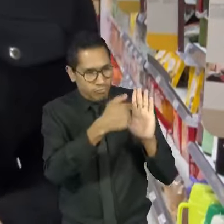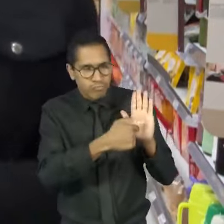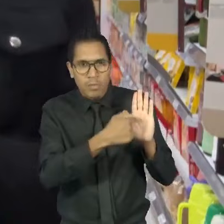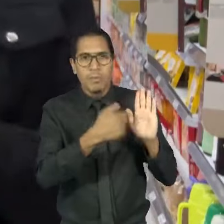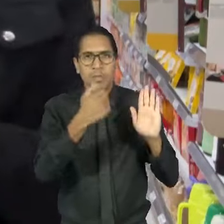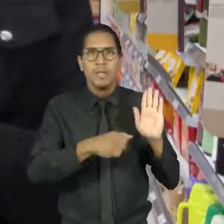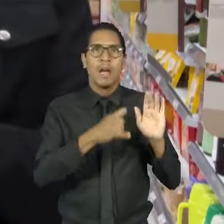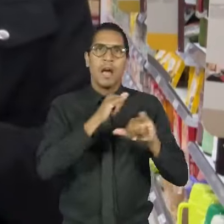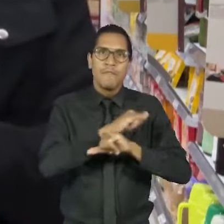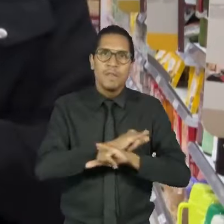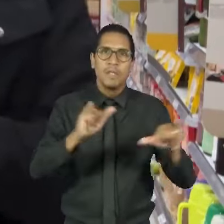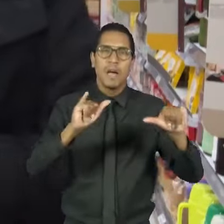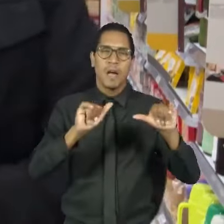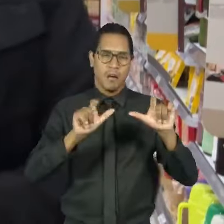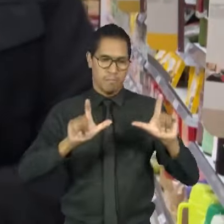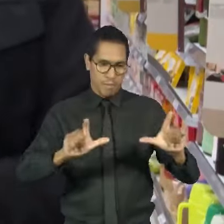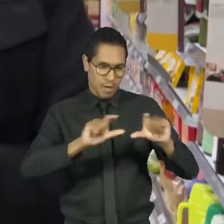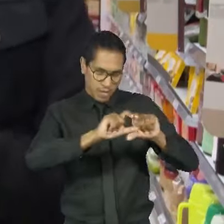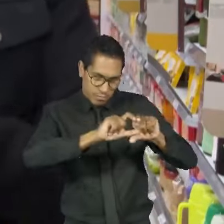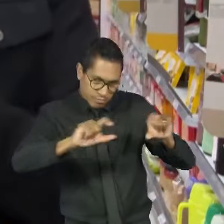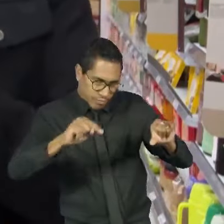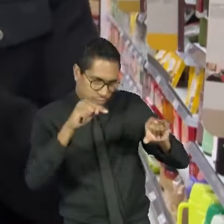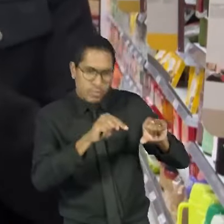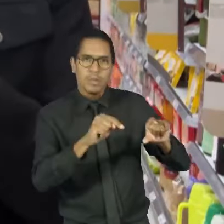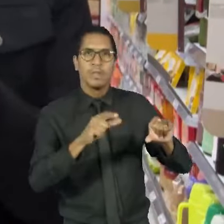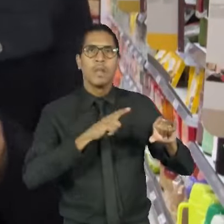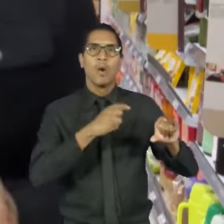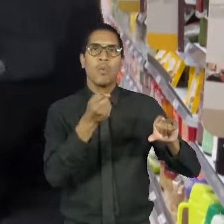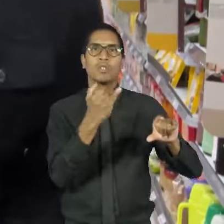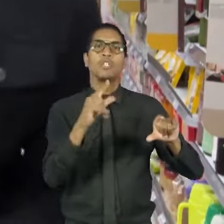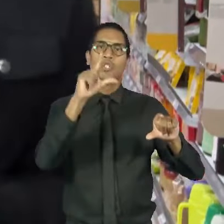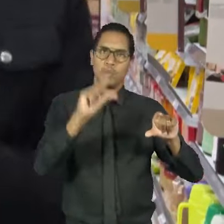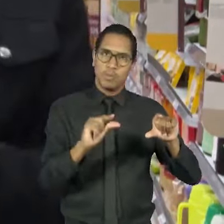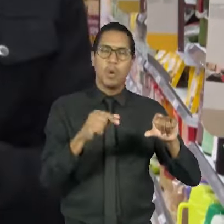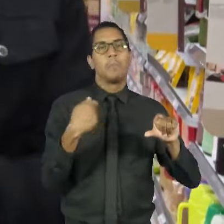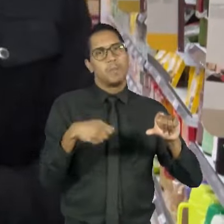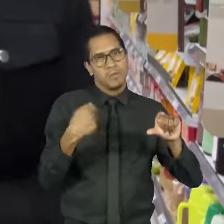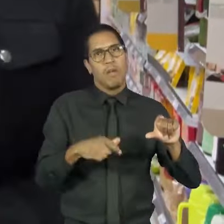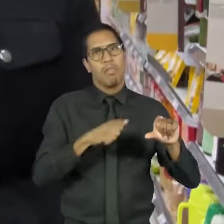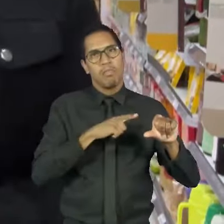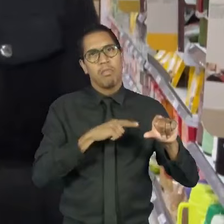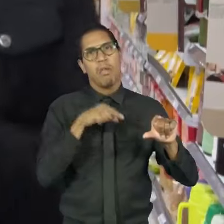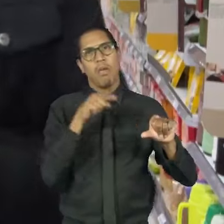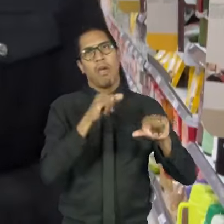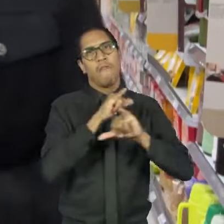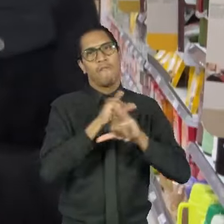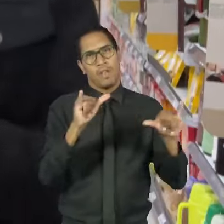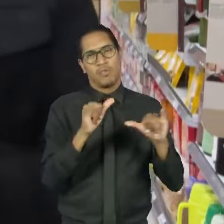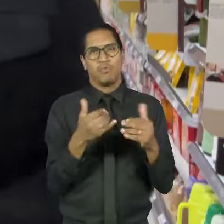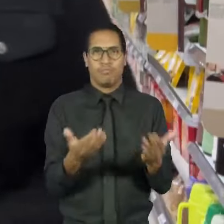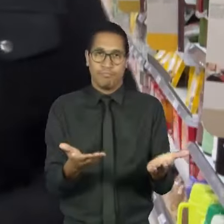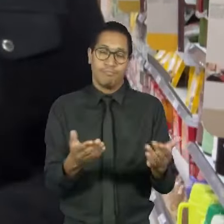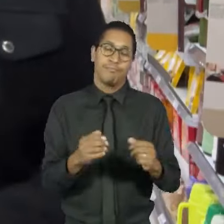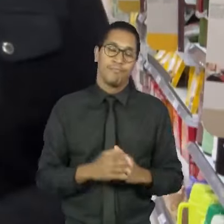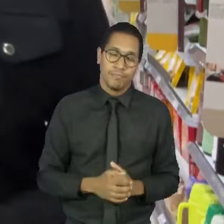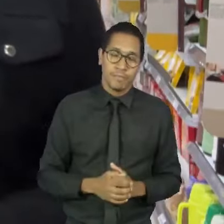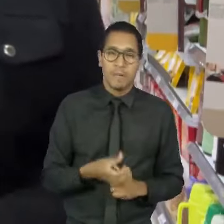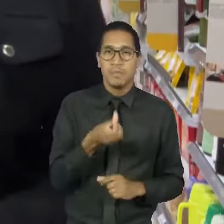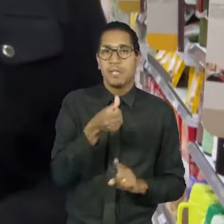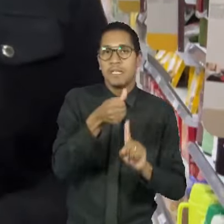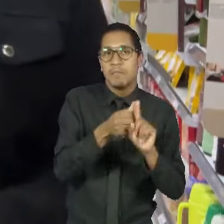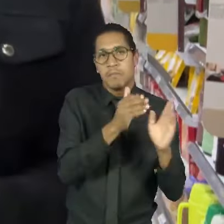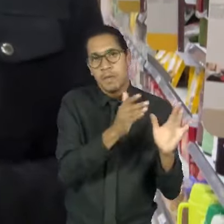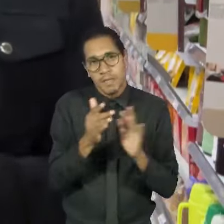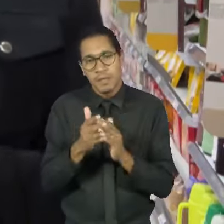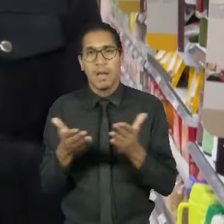meses é um jeito de proteger os clientes mas que nem sempre é seguido ou fiscalizado agora um projeto de lei em